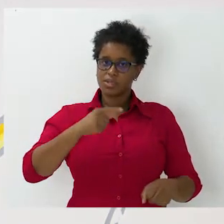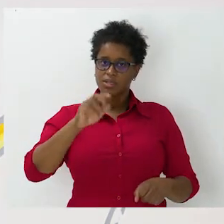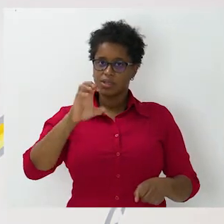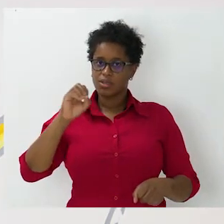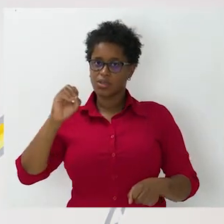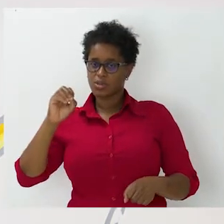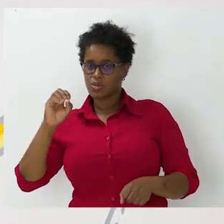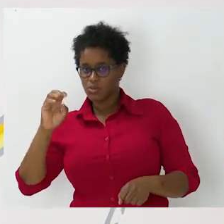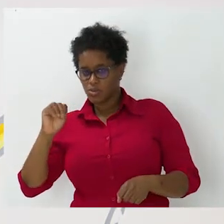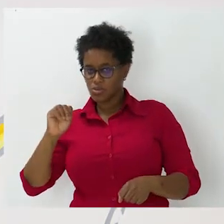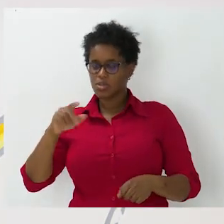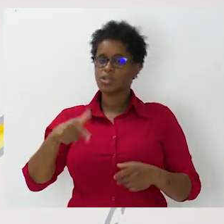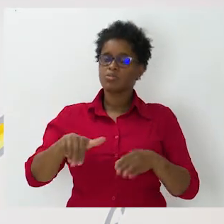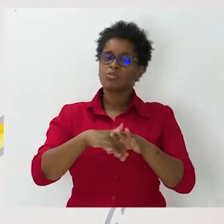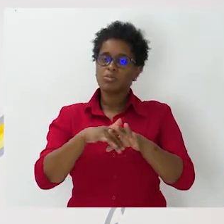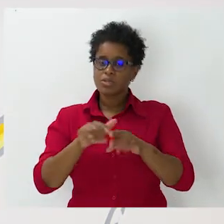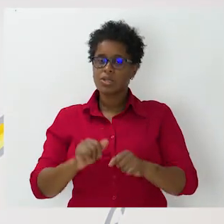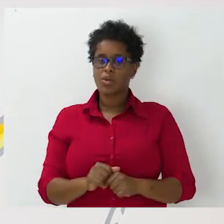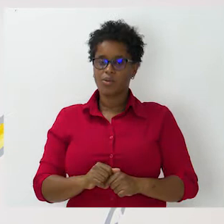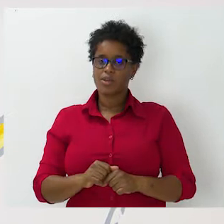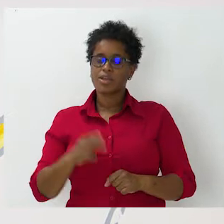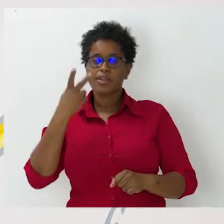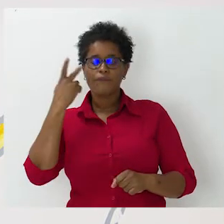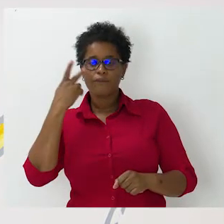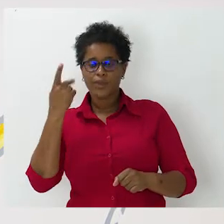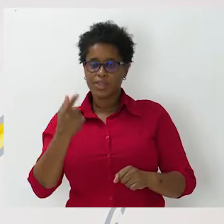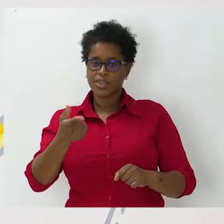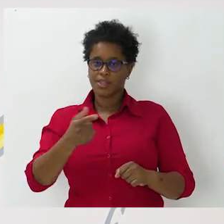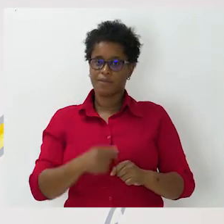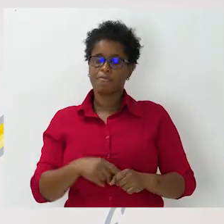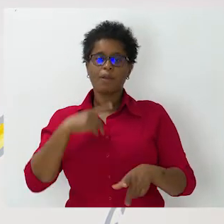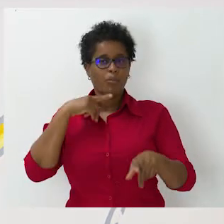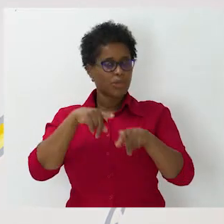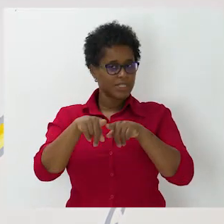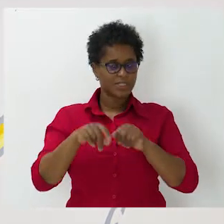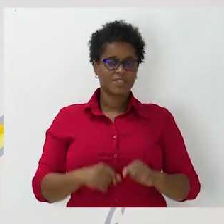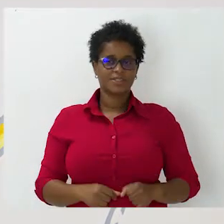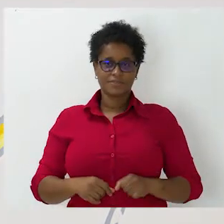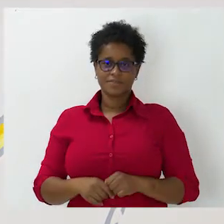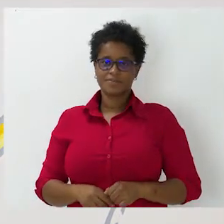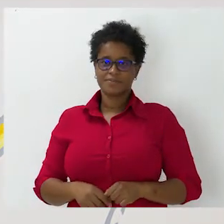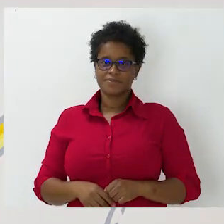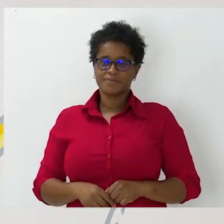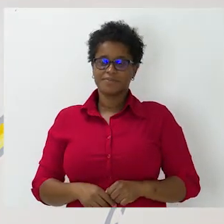em termos da participação na vida política. Ok.